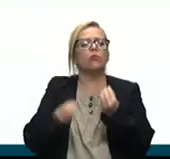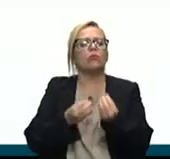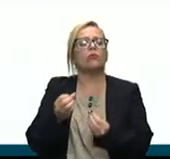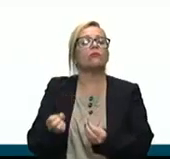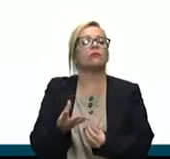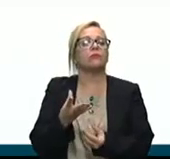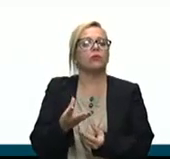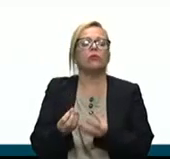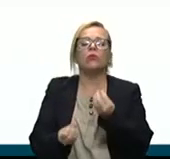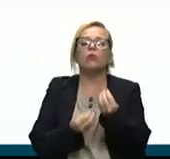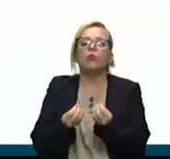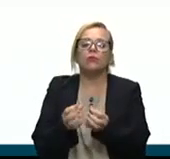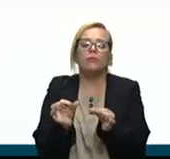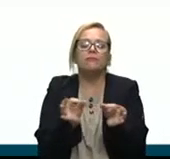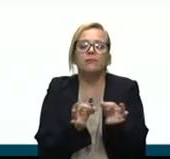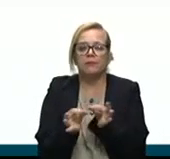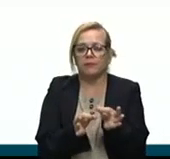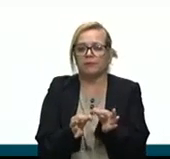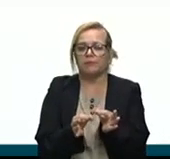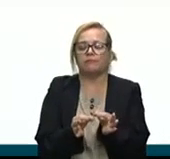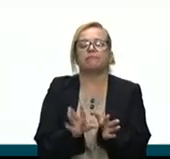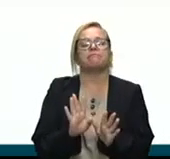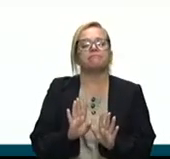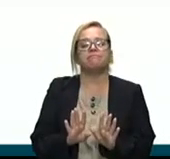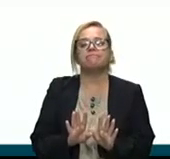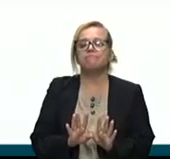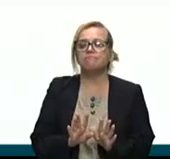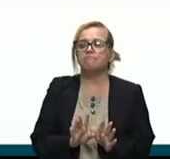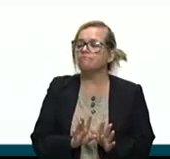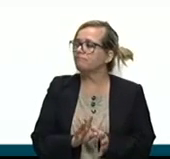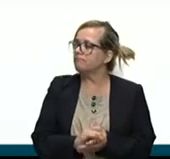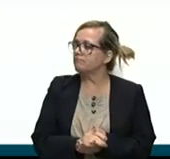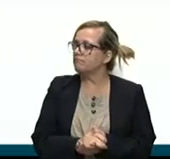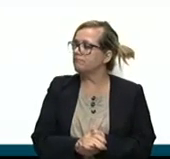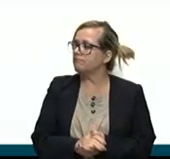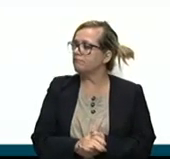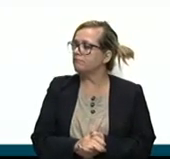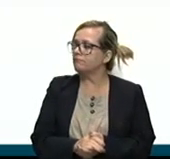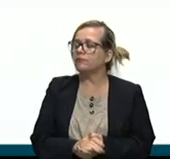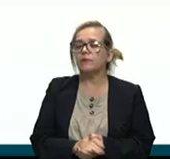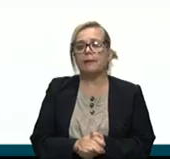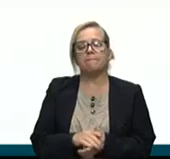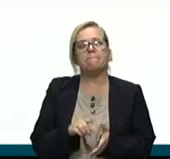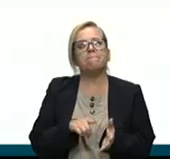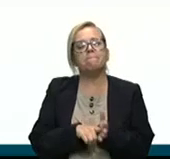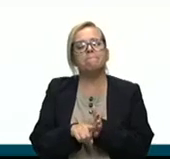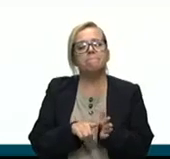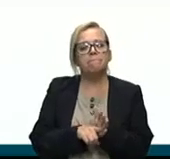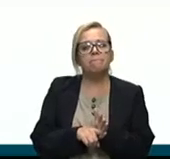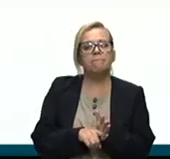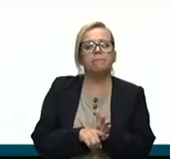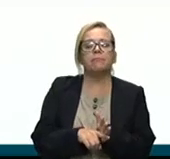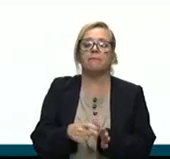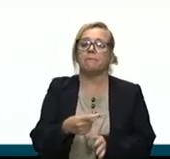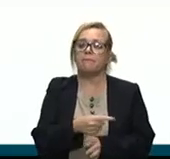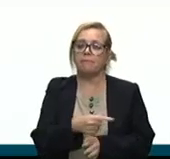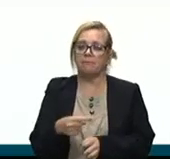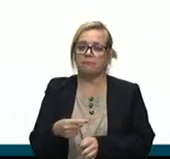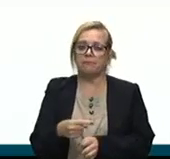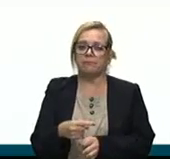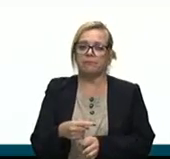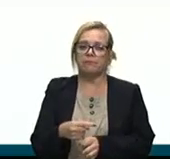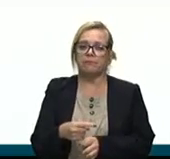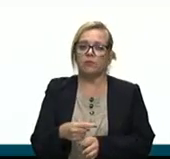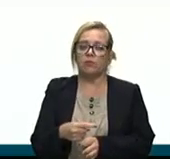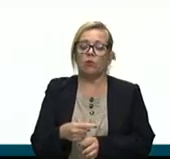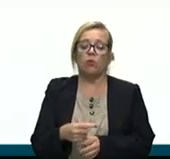eu construo o intervalo de confiança? Eu faço a estimativa menos margem